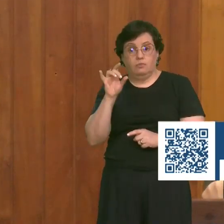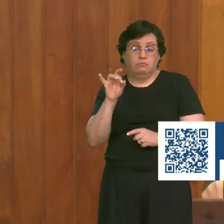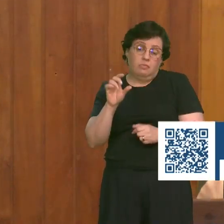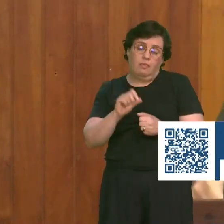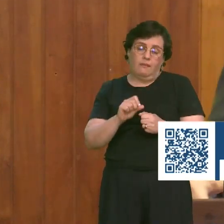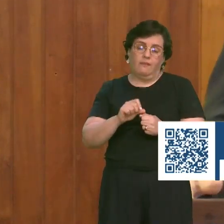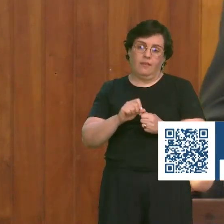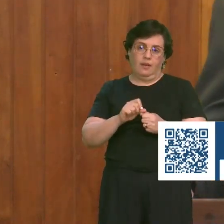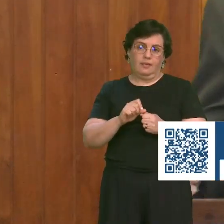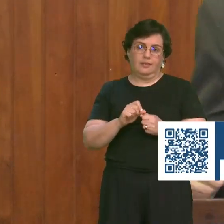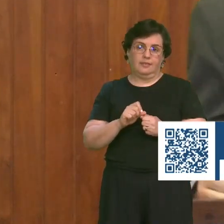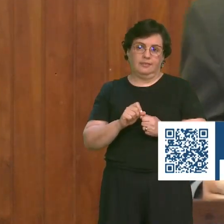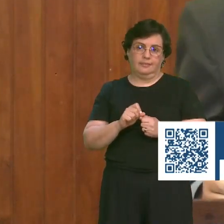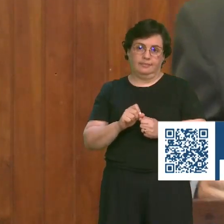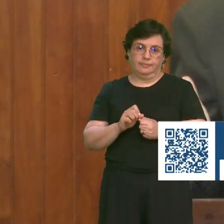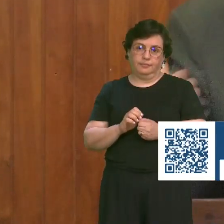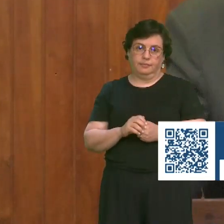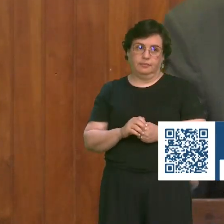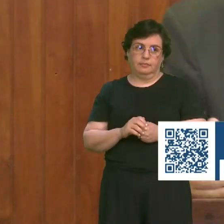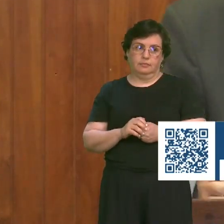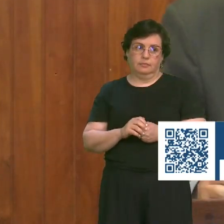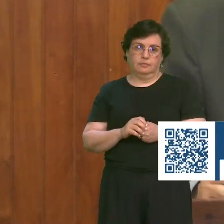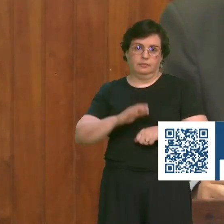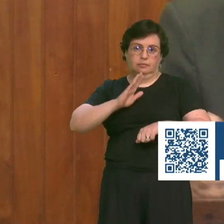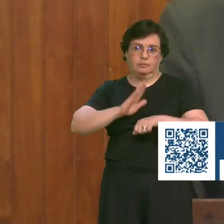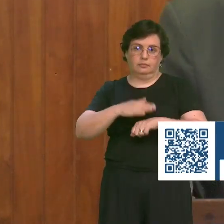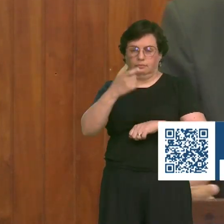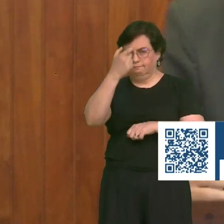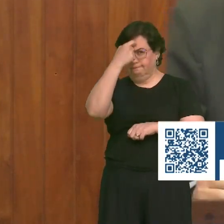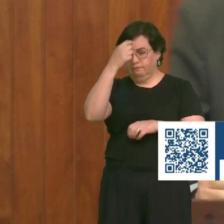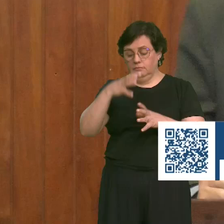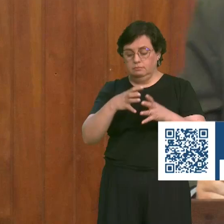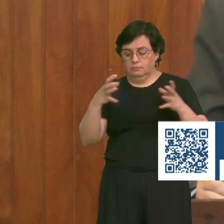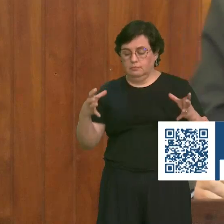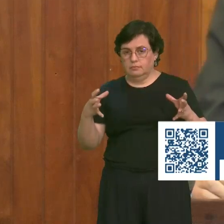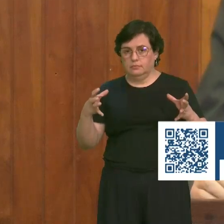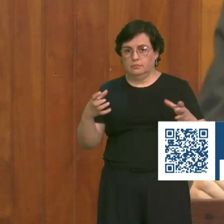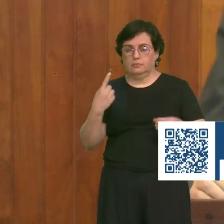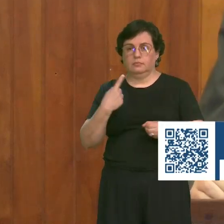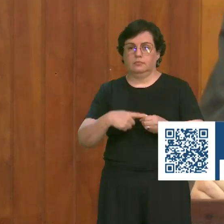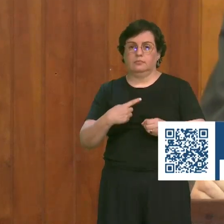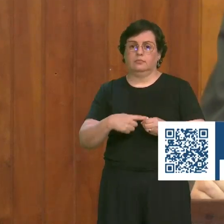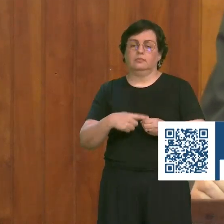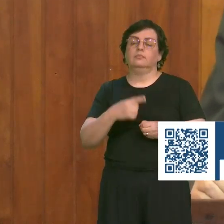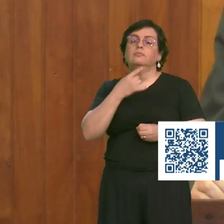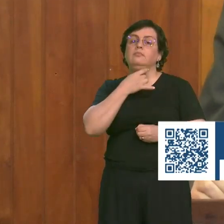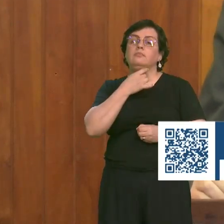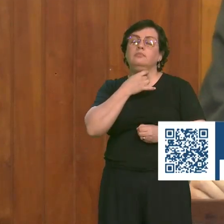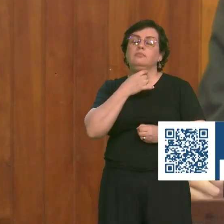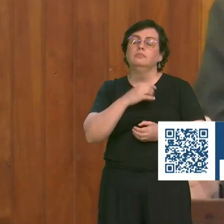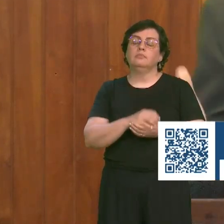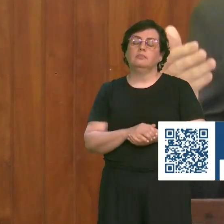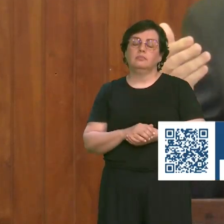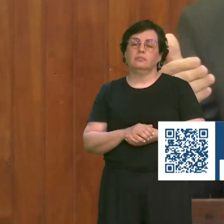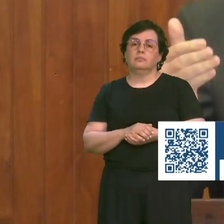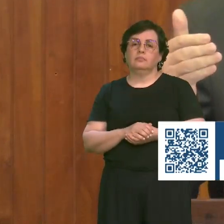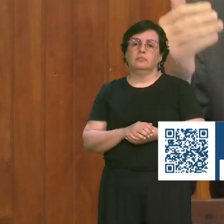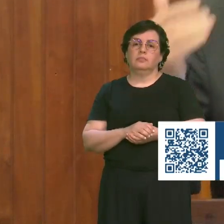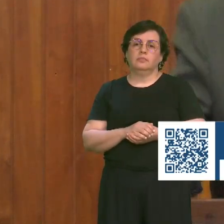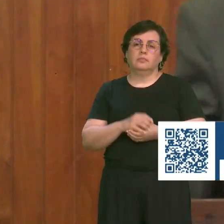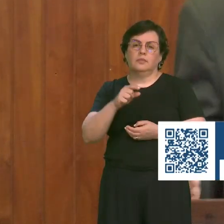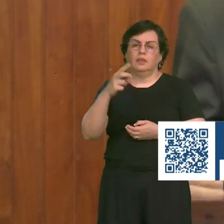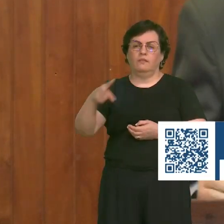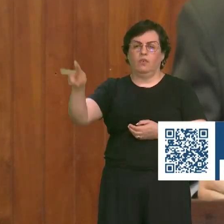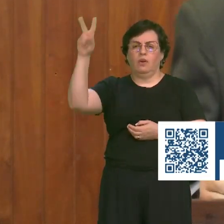só faz nos faz mais consciente da grandeza da cidade de Marília da projeção dessa